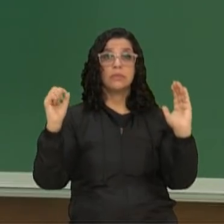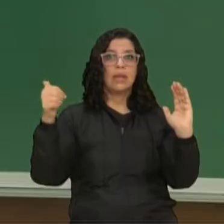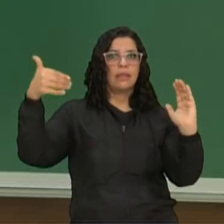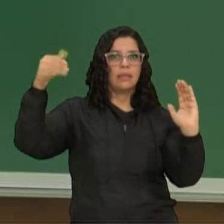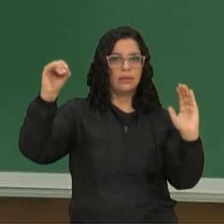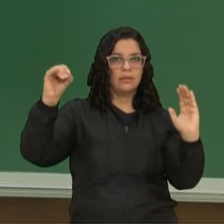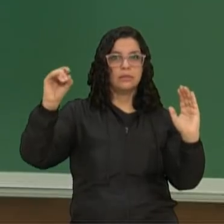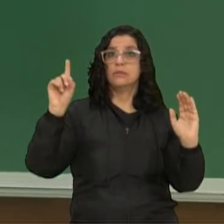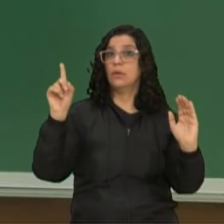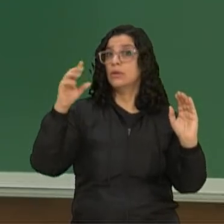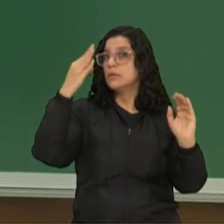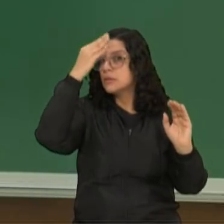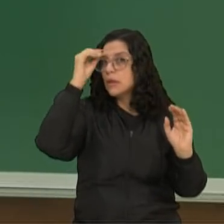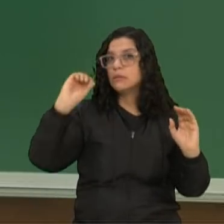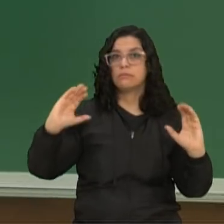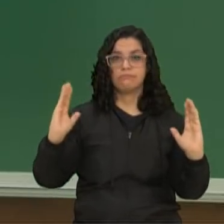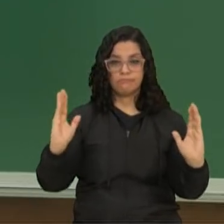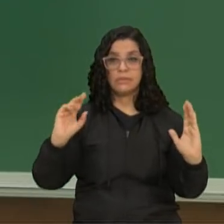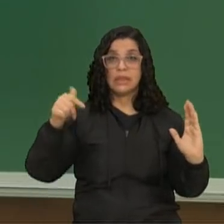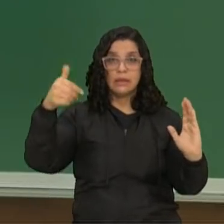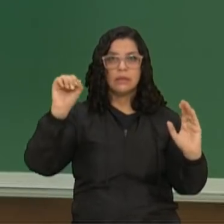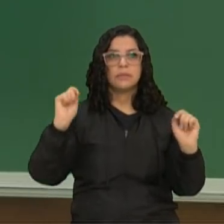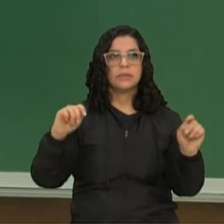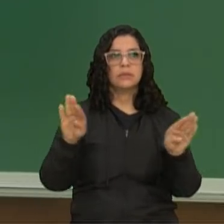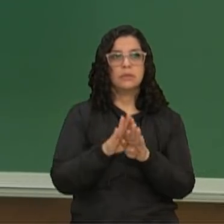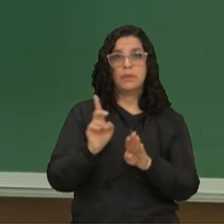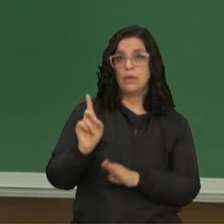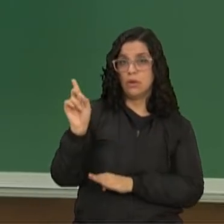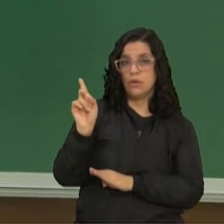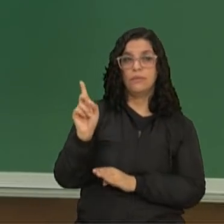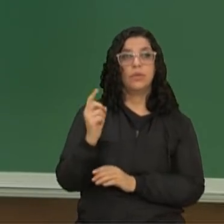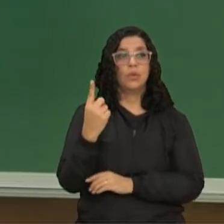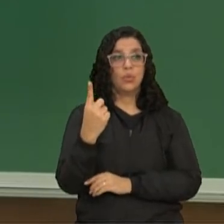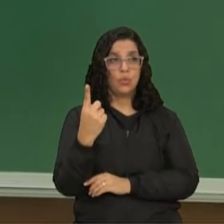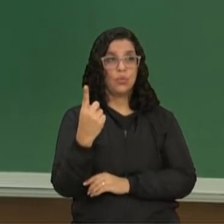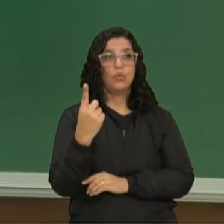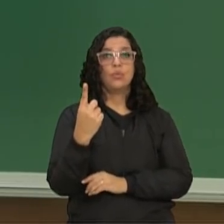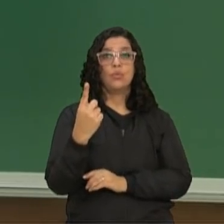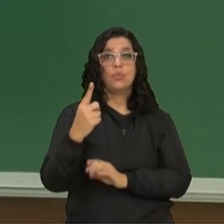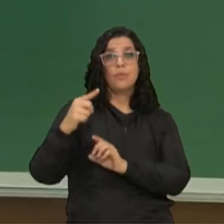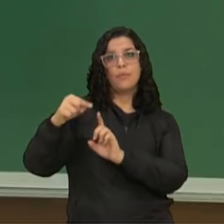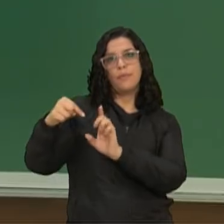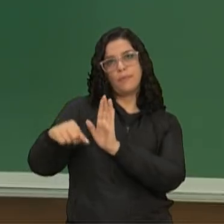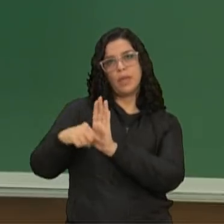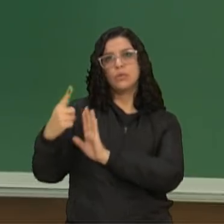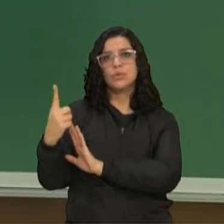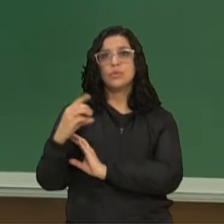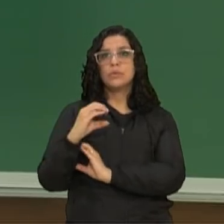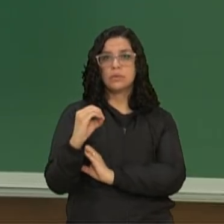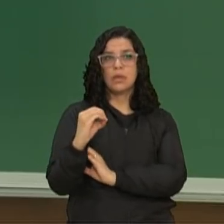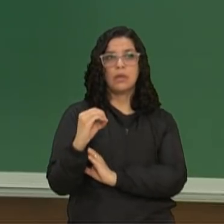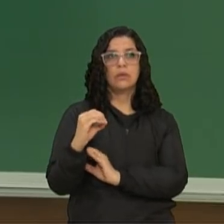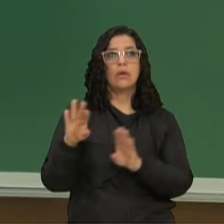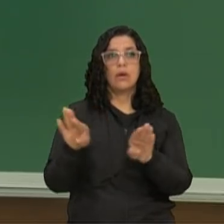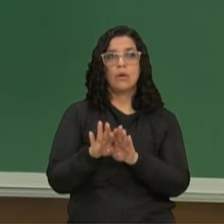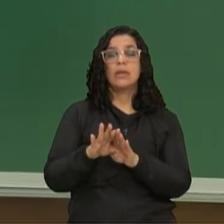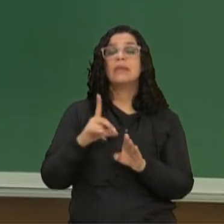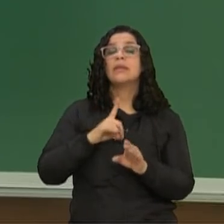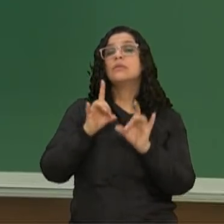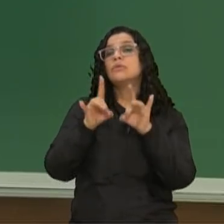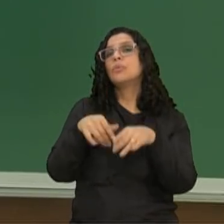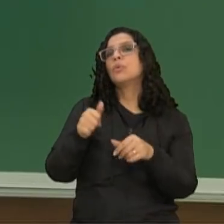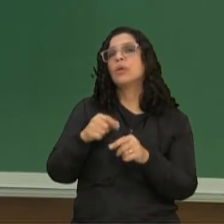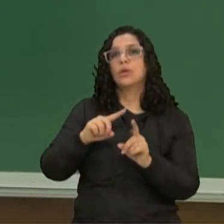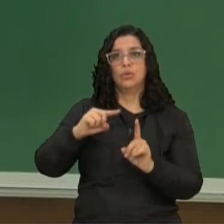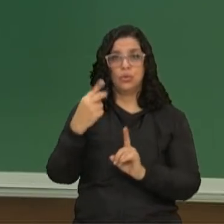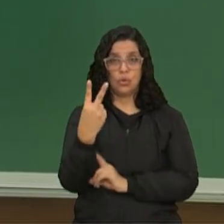vou operar, porque aqui 1 e o menos 1 é a parte real. Somando aqui, vai ficar 0. Sobrou